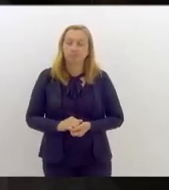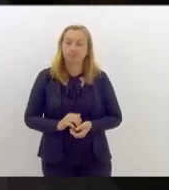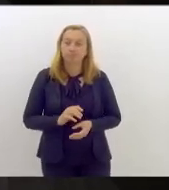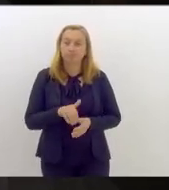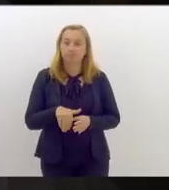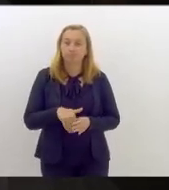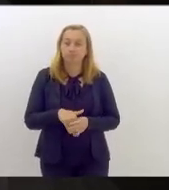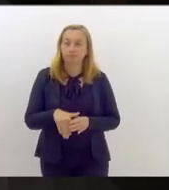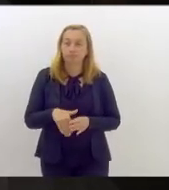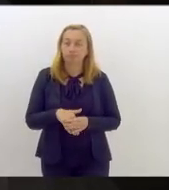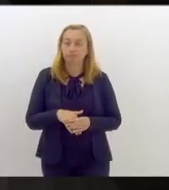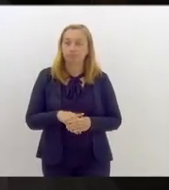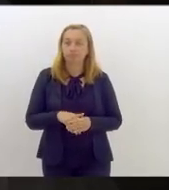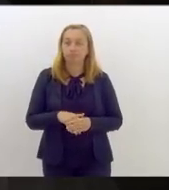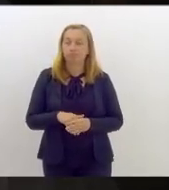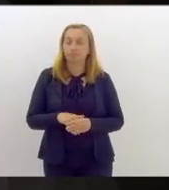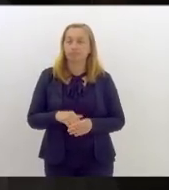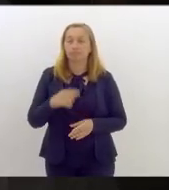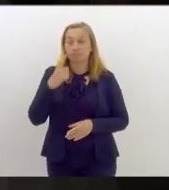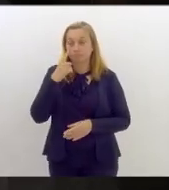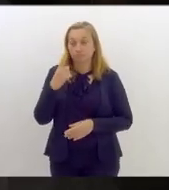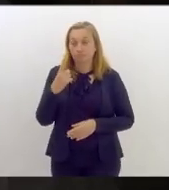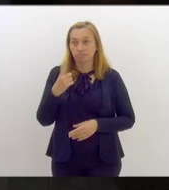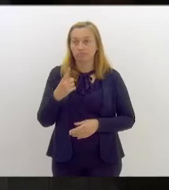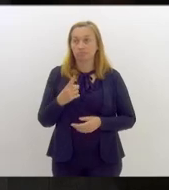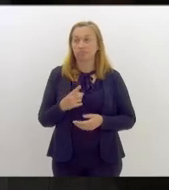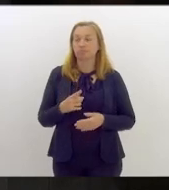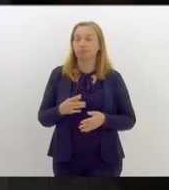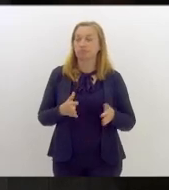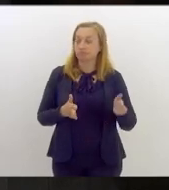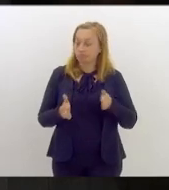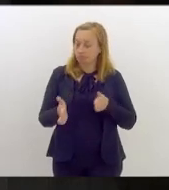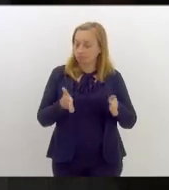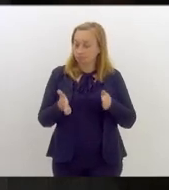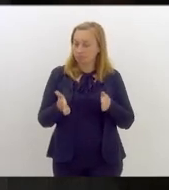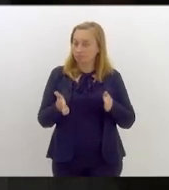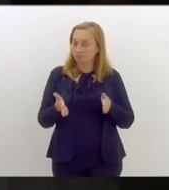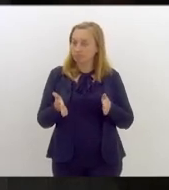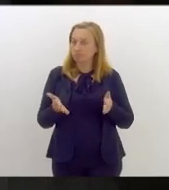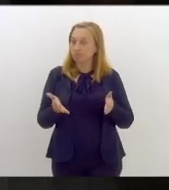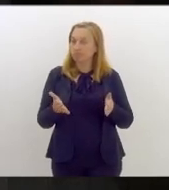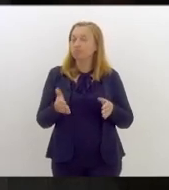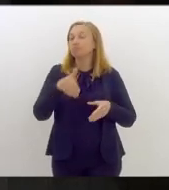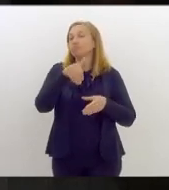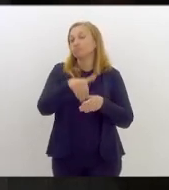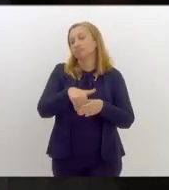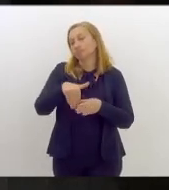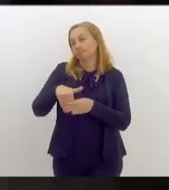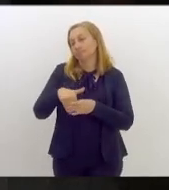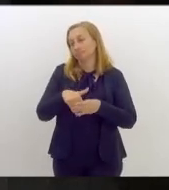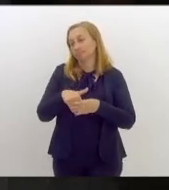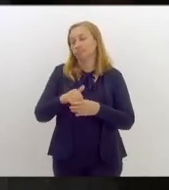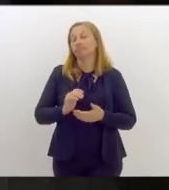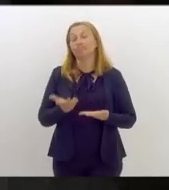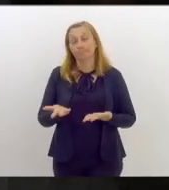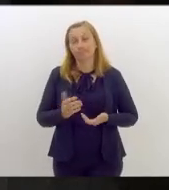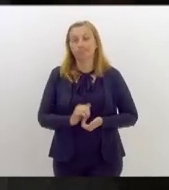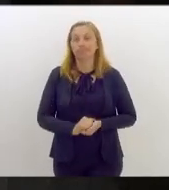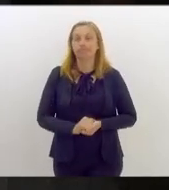eleitoral, visto que foram feitos no período de campanha.